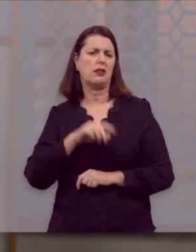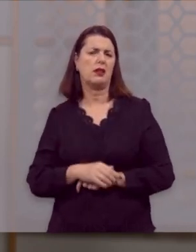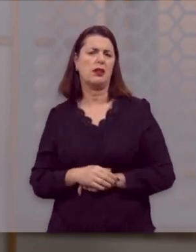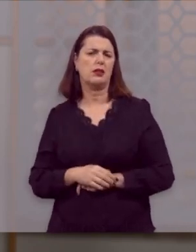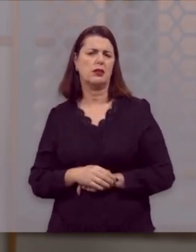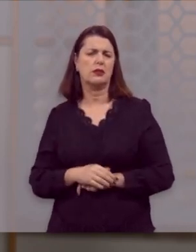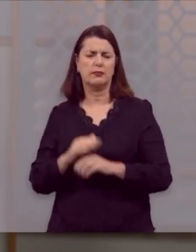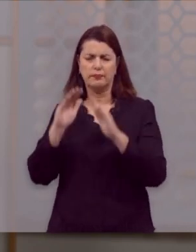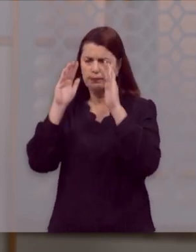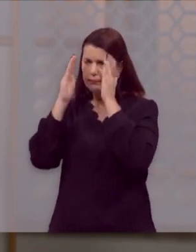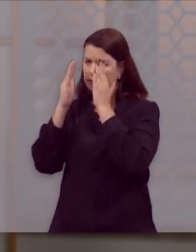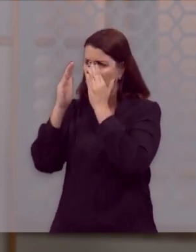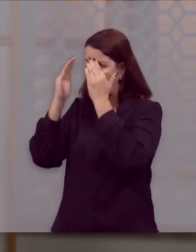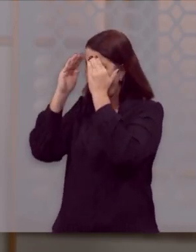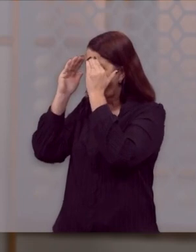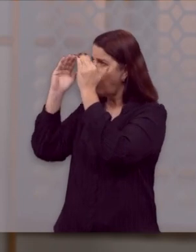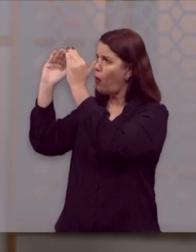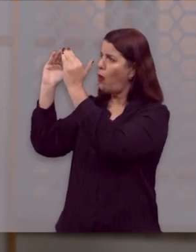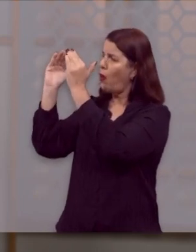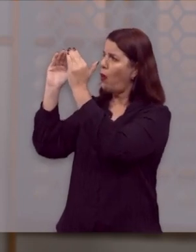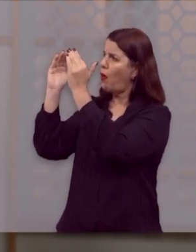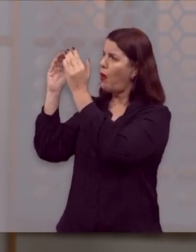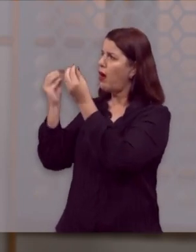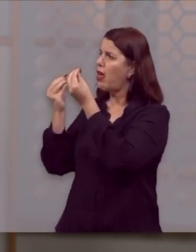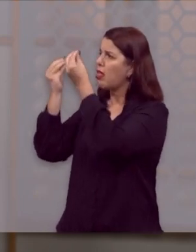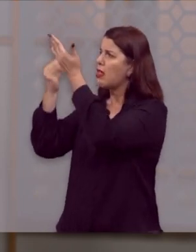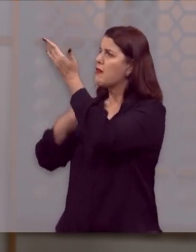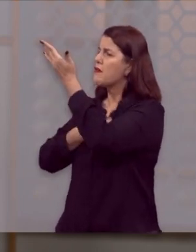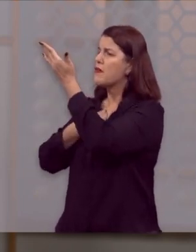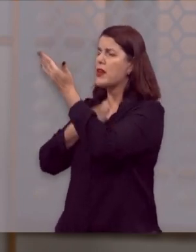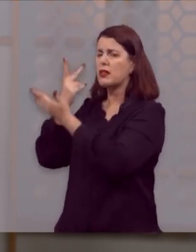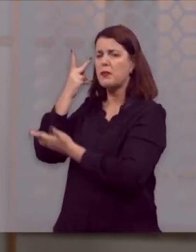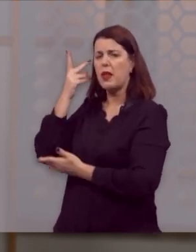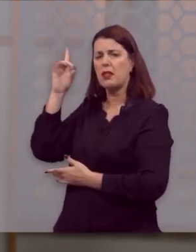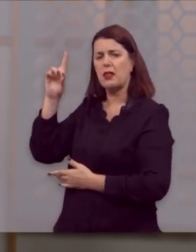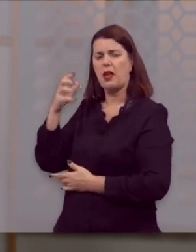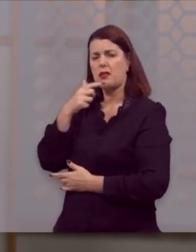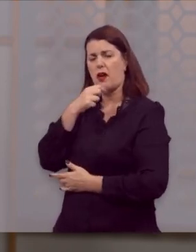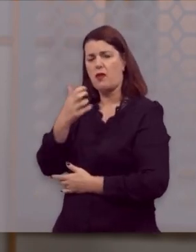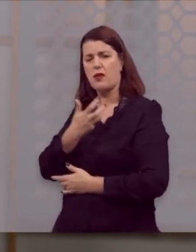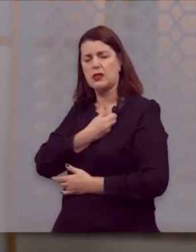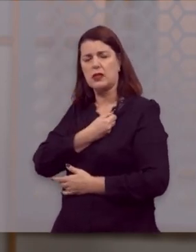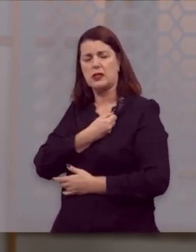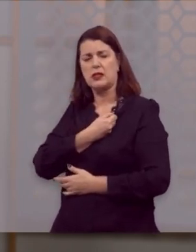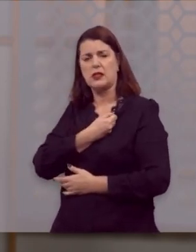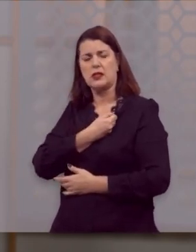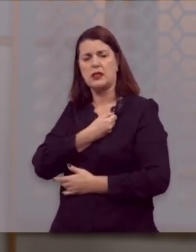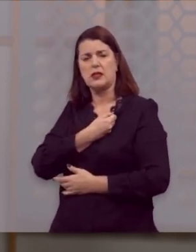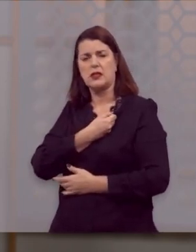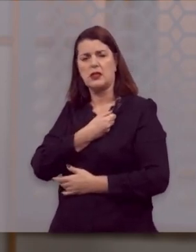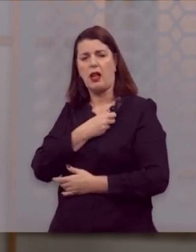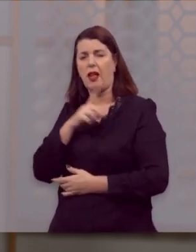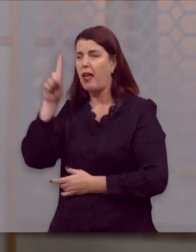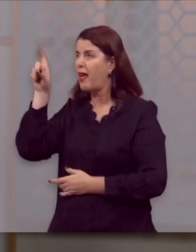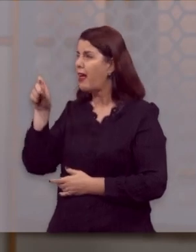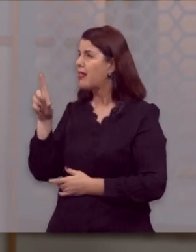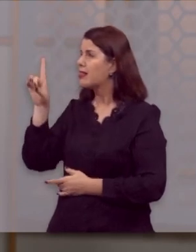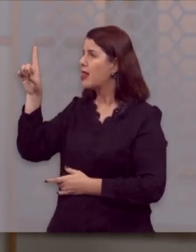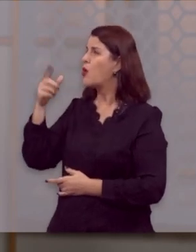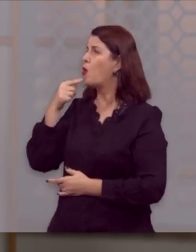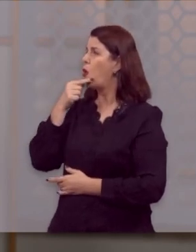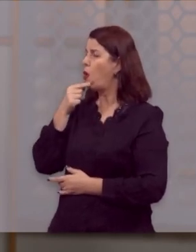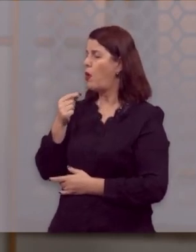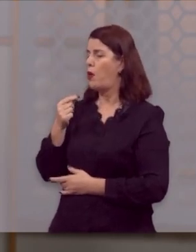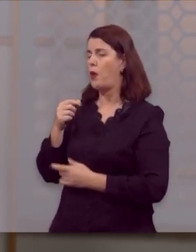Deus, rendendo-se a Cristo, o Filho de Deus, recebendo-o como seu Salvador pessoal. Ele que é Deus, Ele